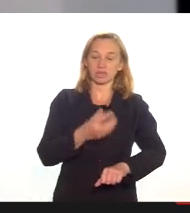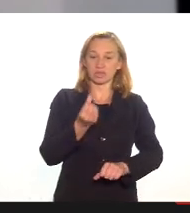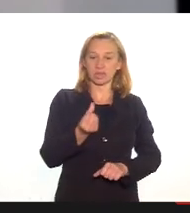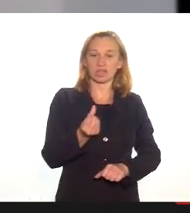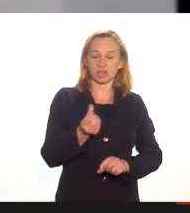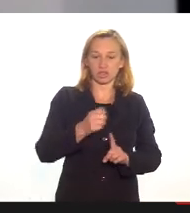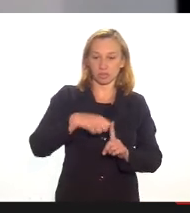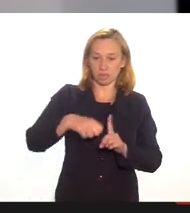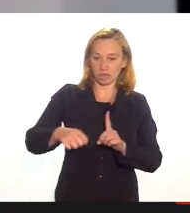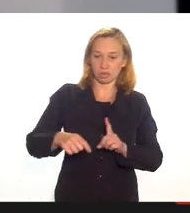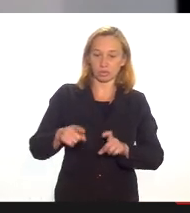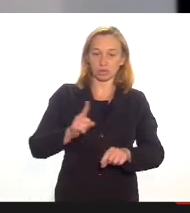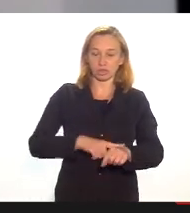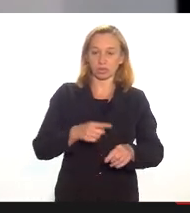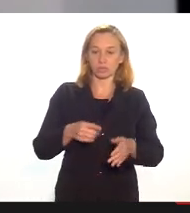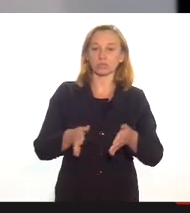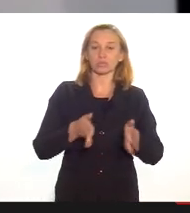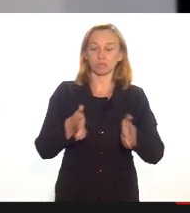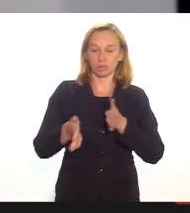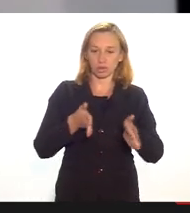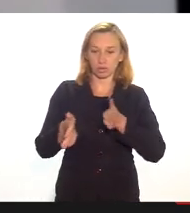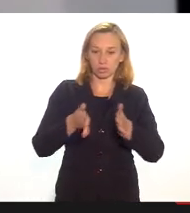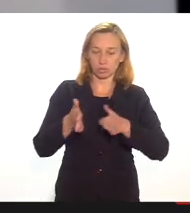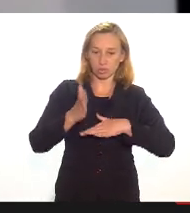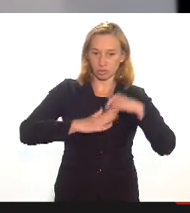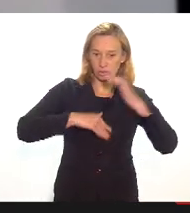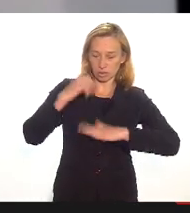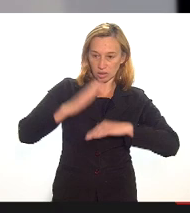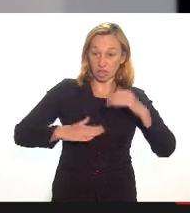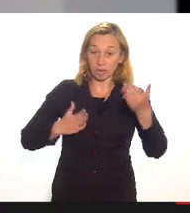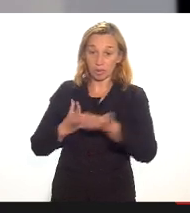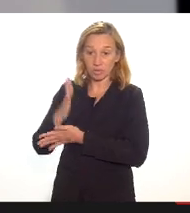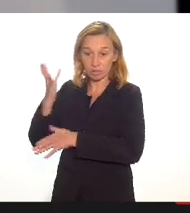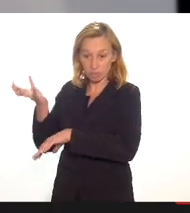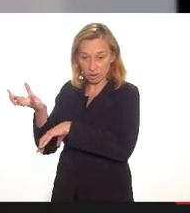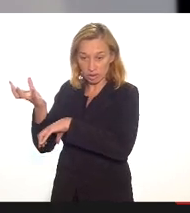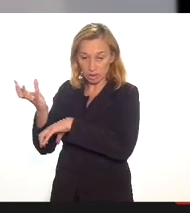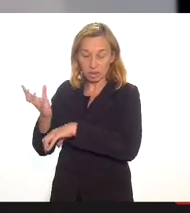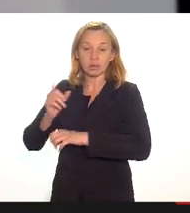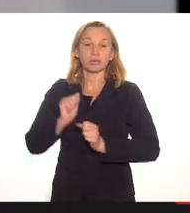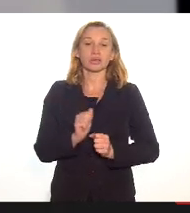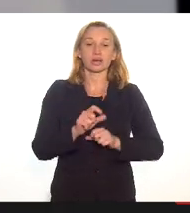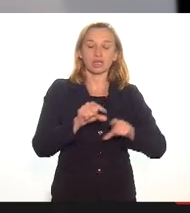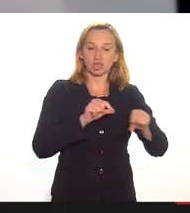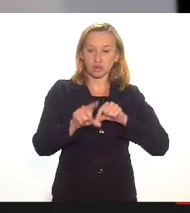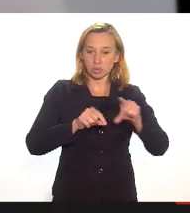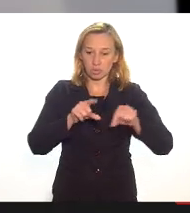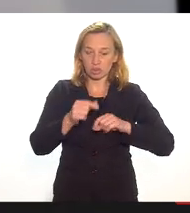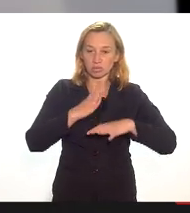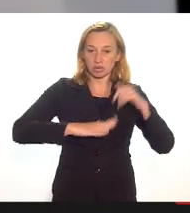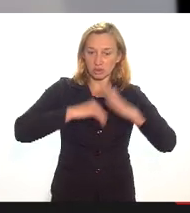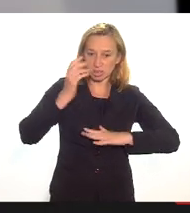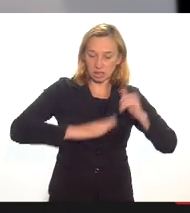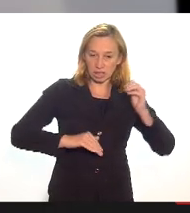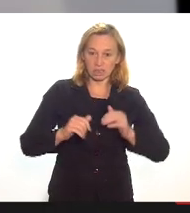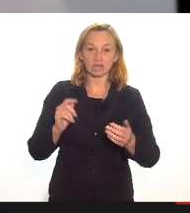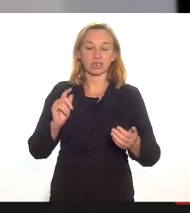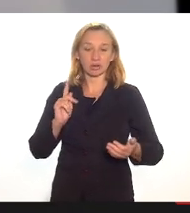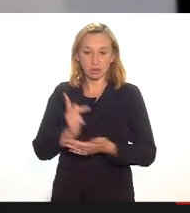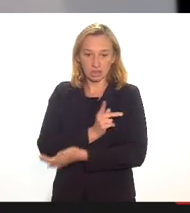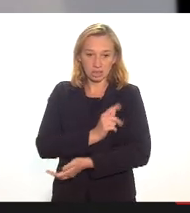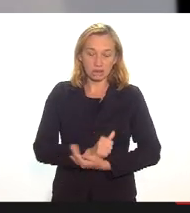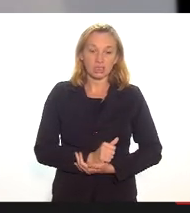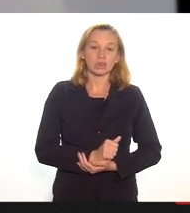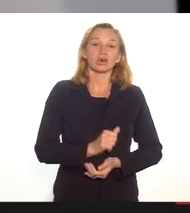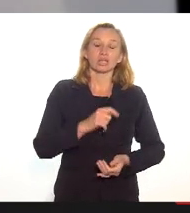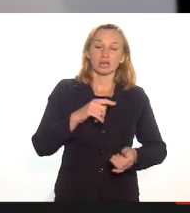desses profissionais, aprovamos isso no Congresso Nacional, para que a seleção de profissionais fossem feitas. Essa seleção teve